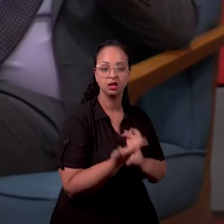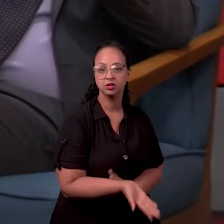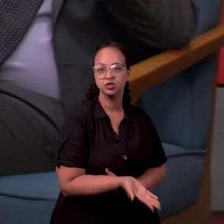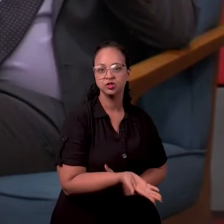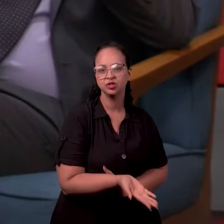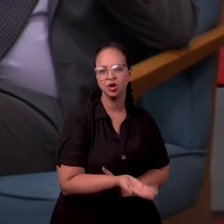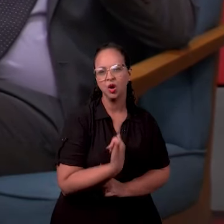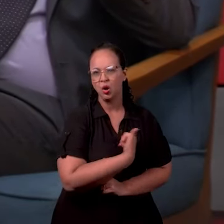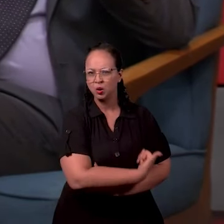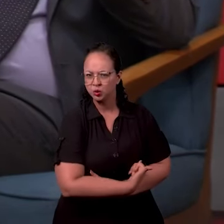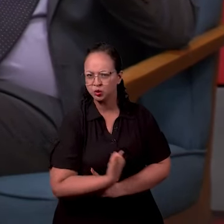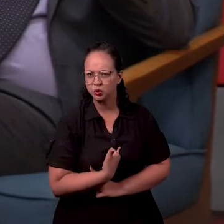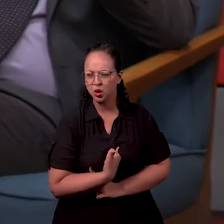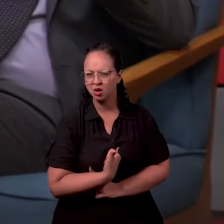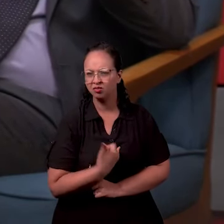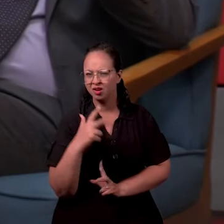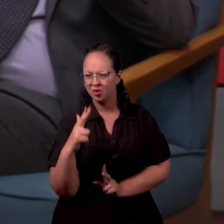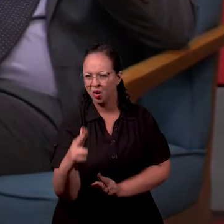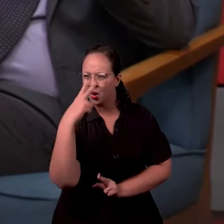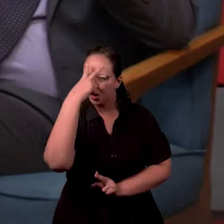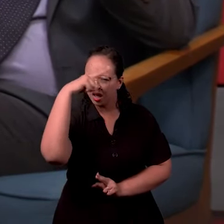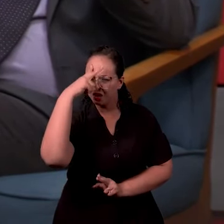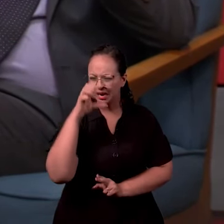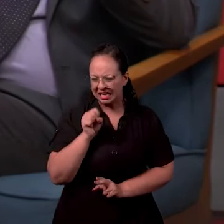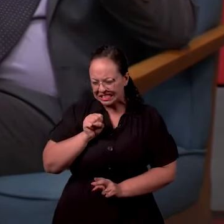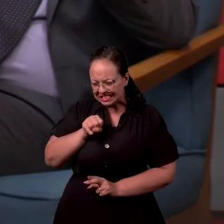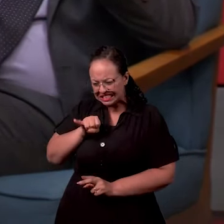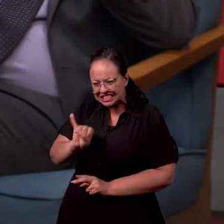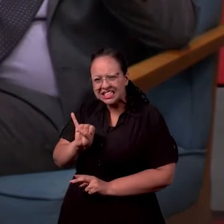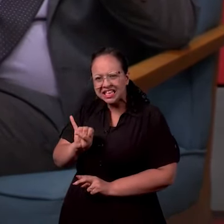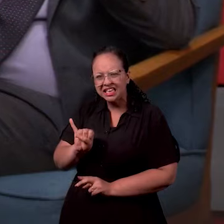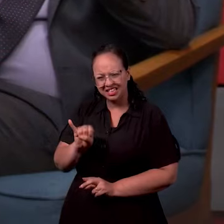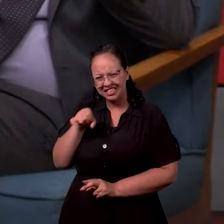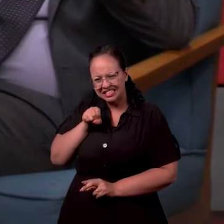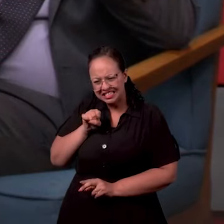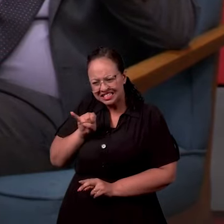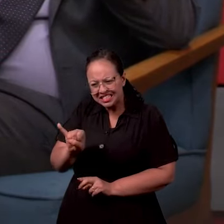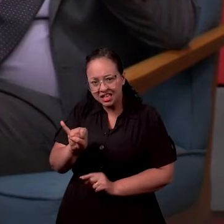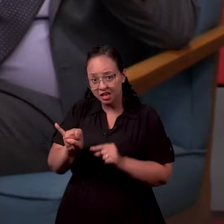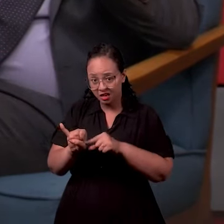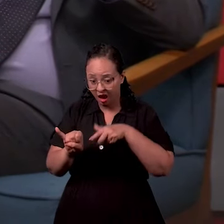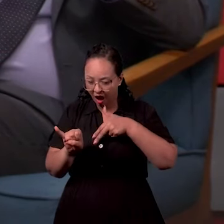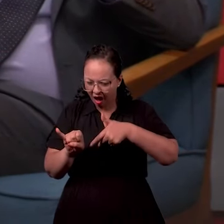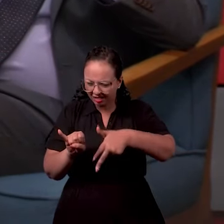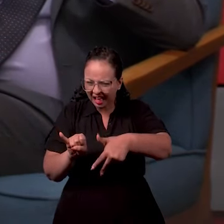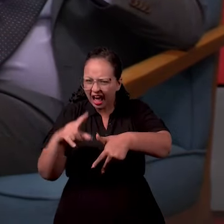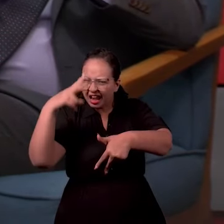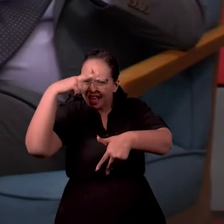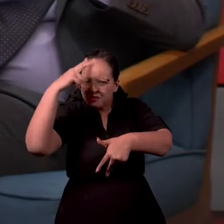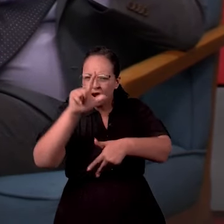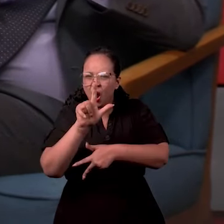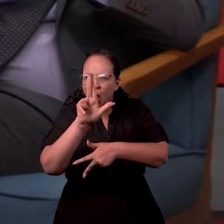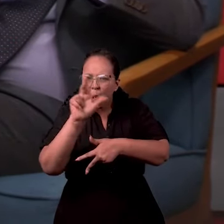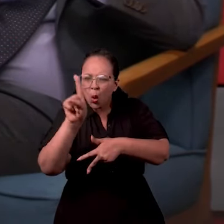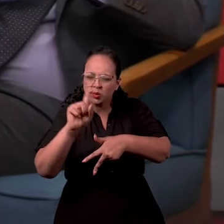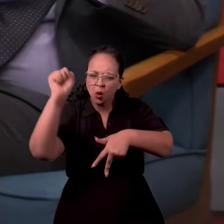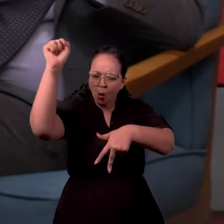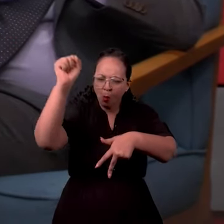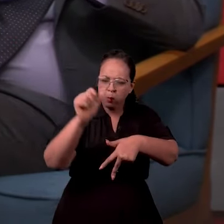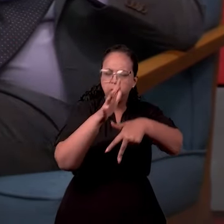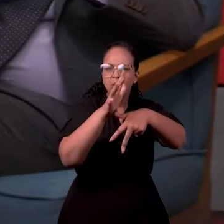Então, quando João coloca, se andarmos na luz, então ele está mostrando